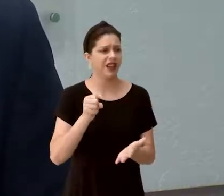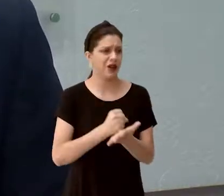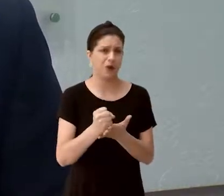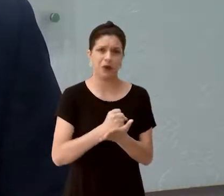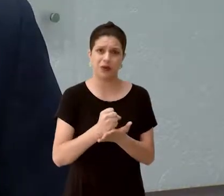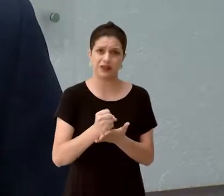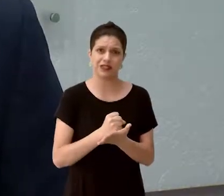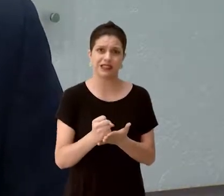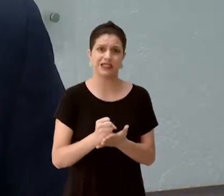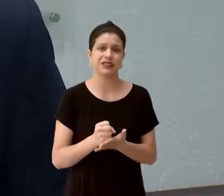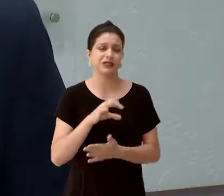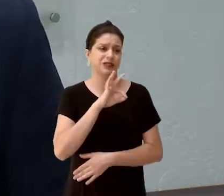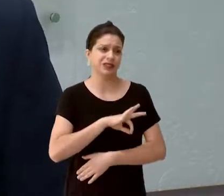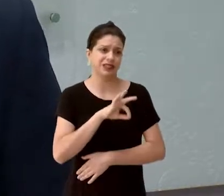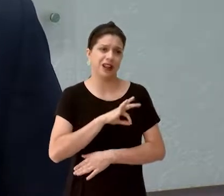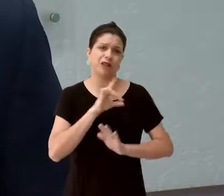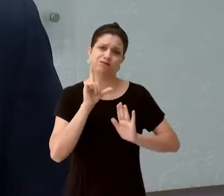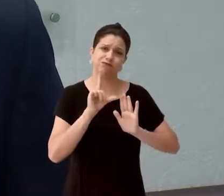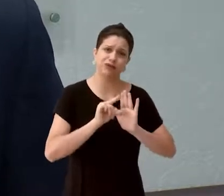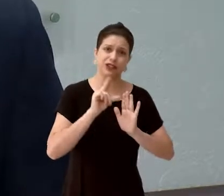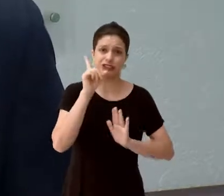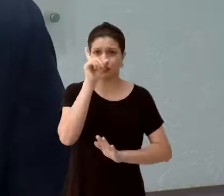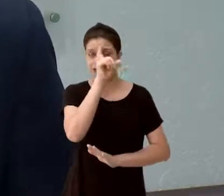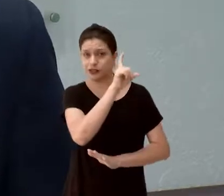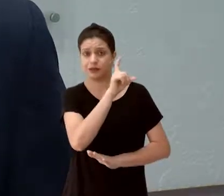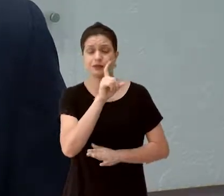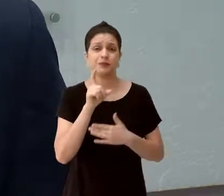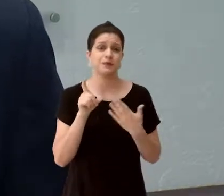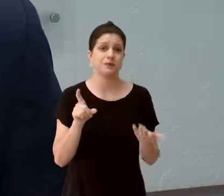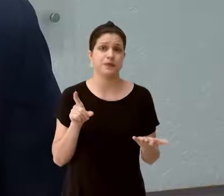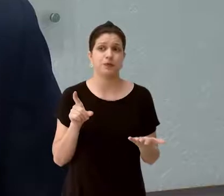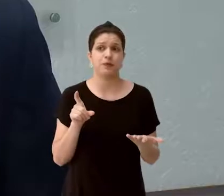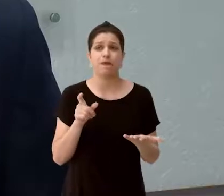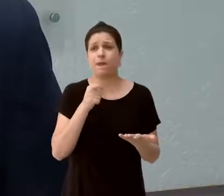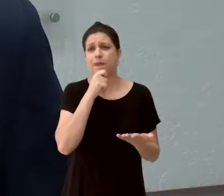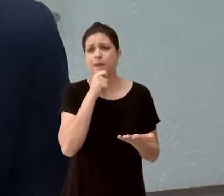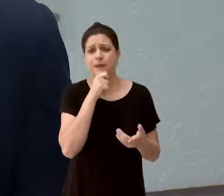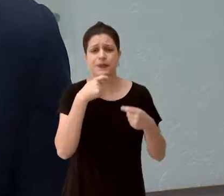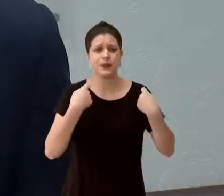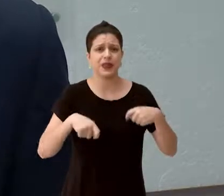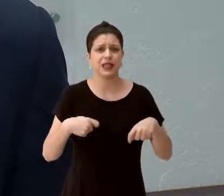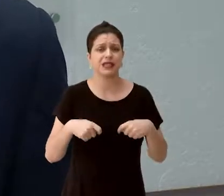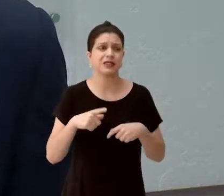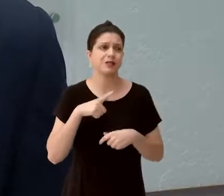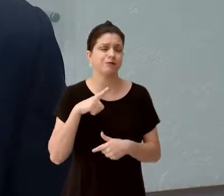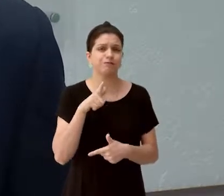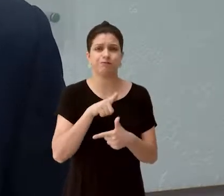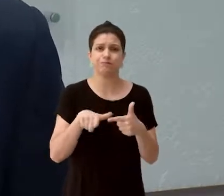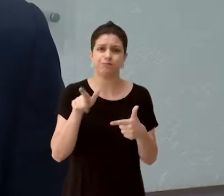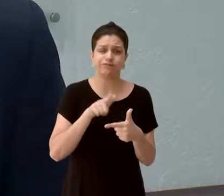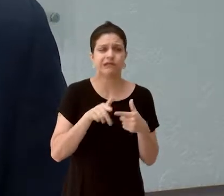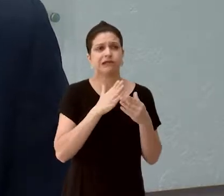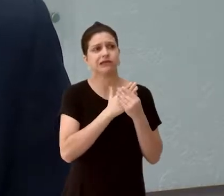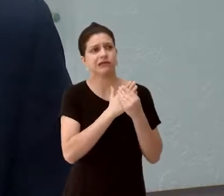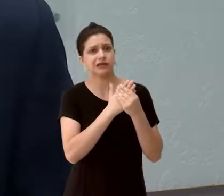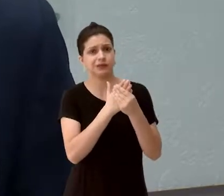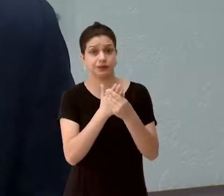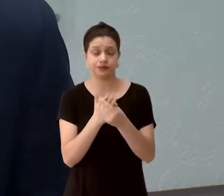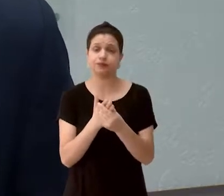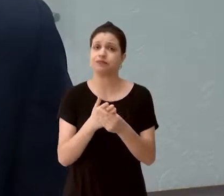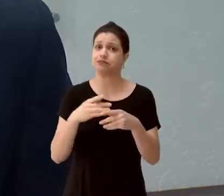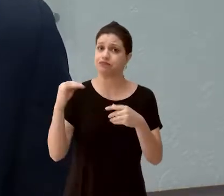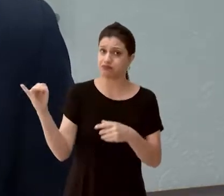salário menor e ainda tem que passar por todos esses transtornos, né? É importante que a secretaria observe